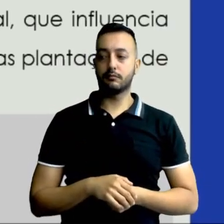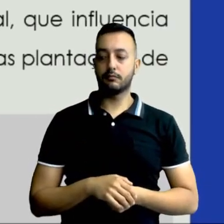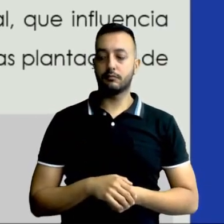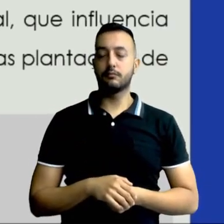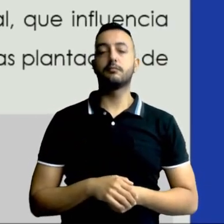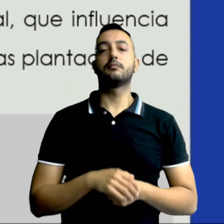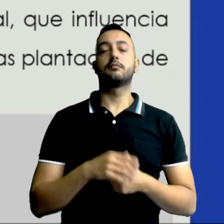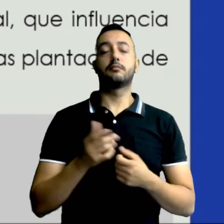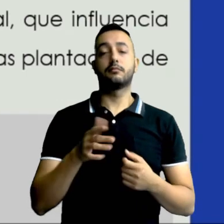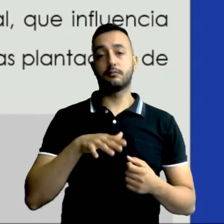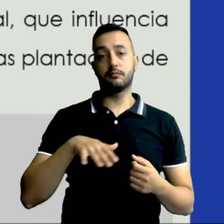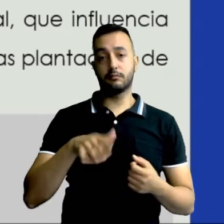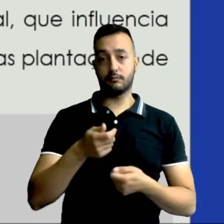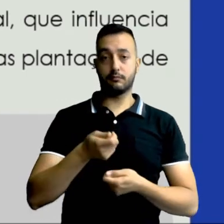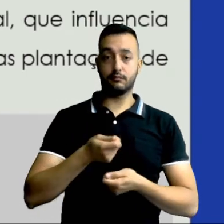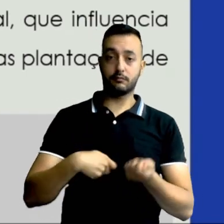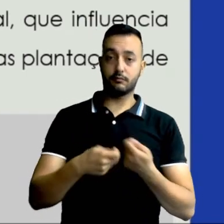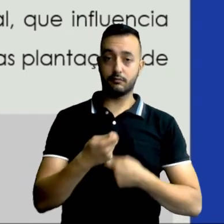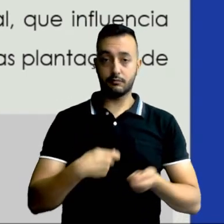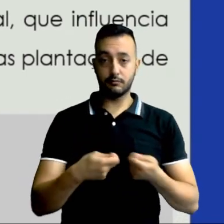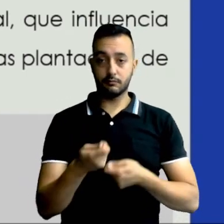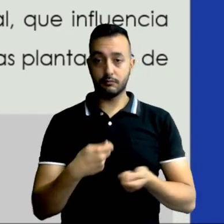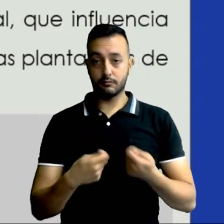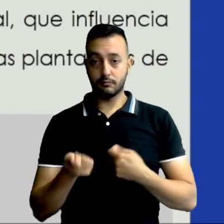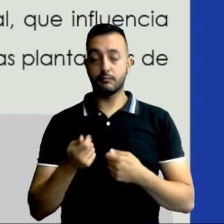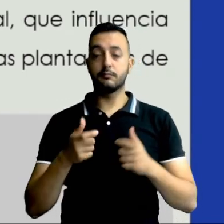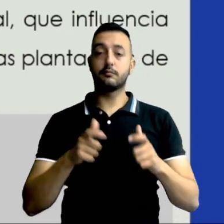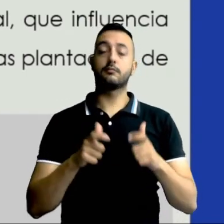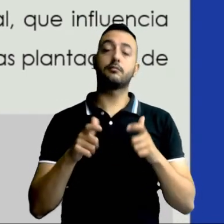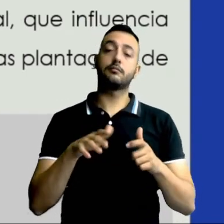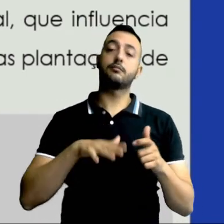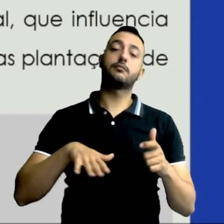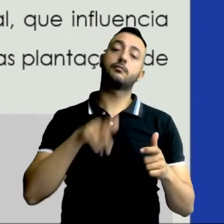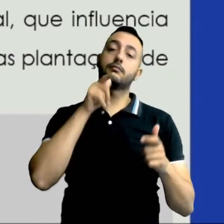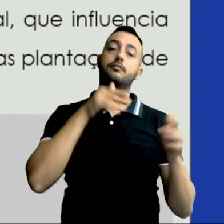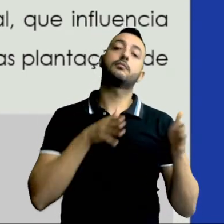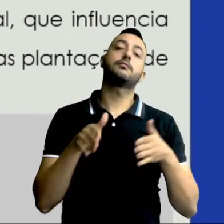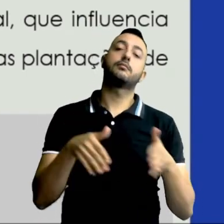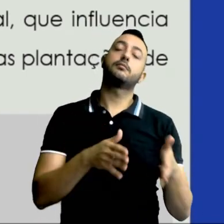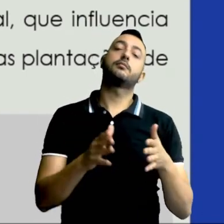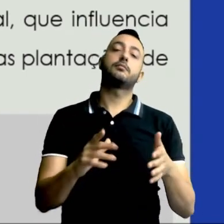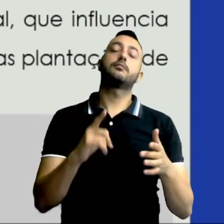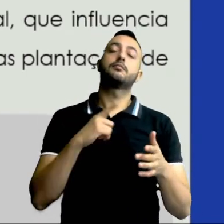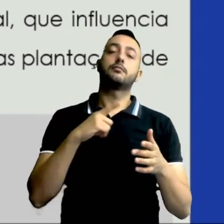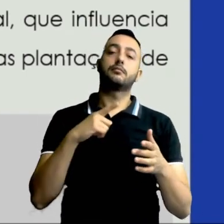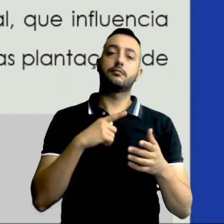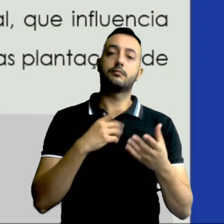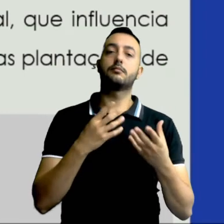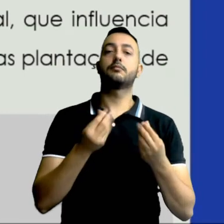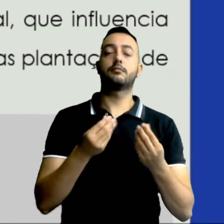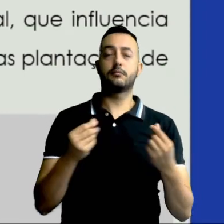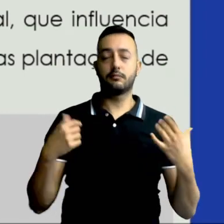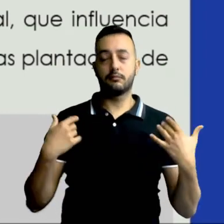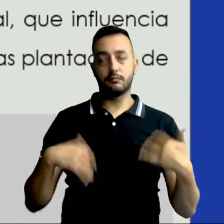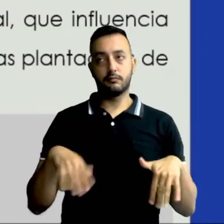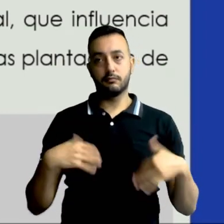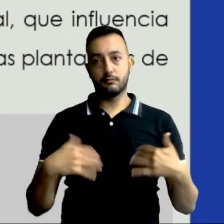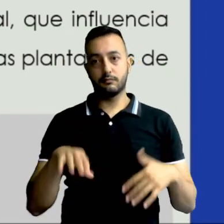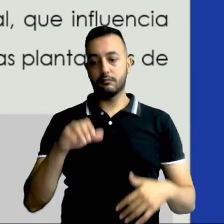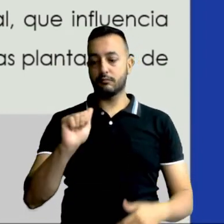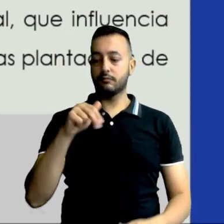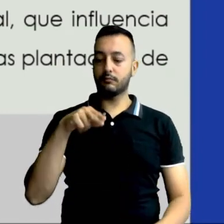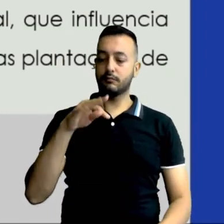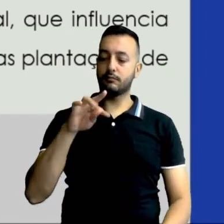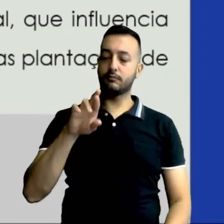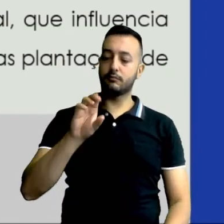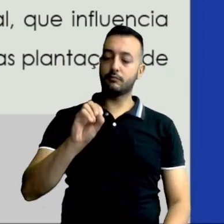assunto troca econômica e economia a região ao longo do Rio tapacurá encontra-se bastante antropizada e o que